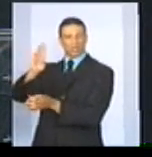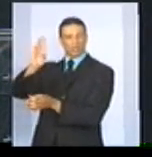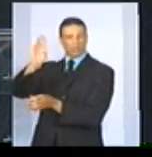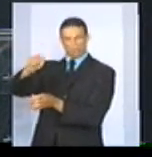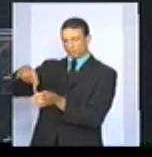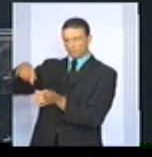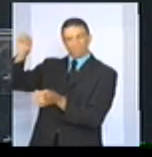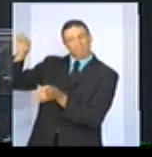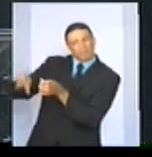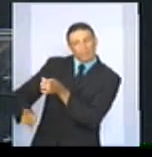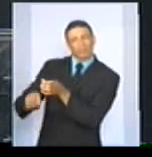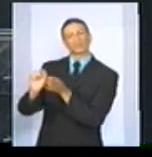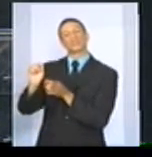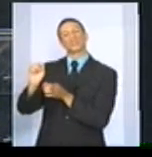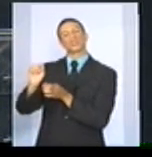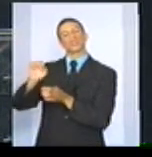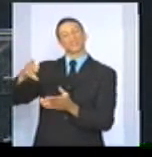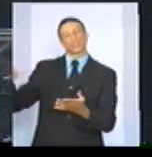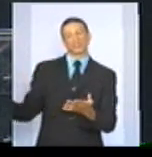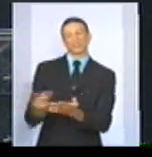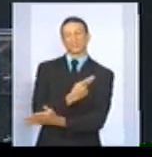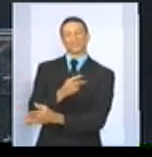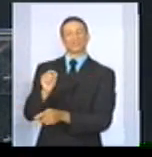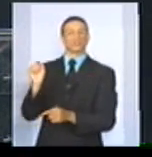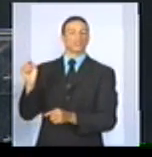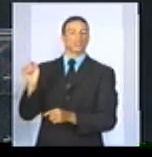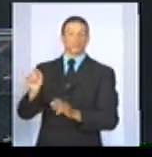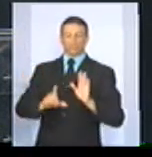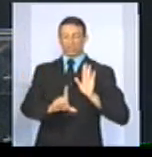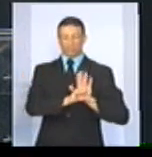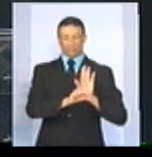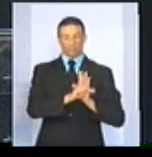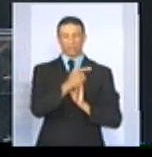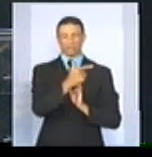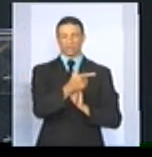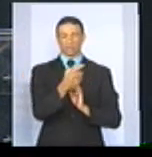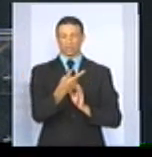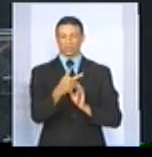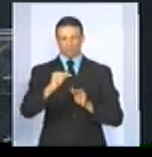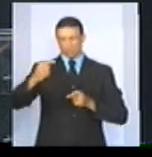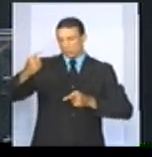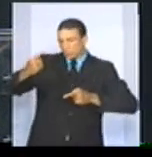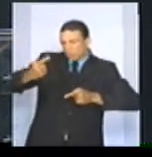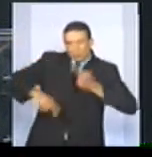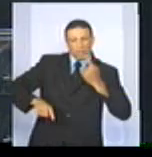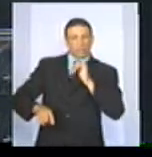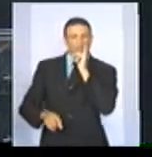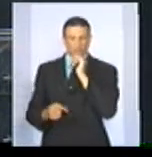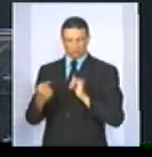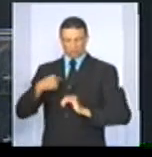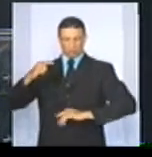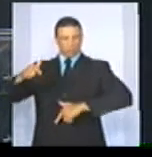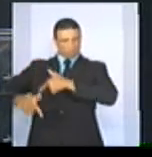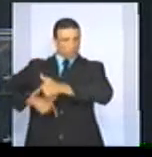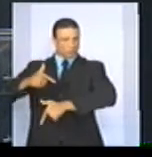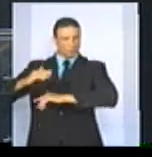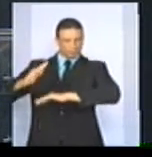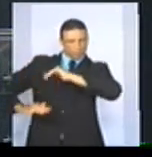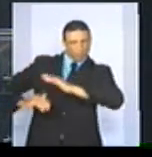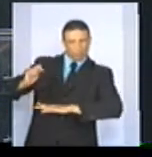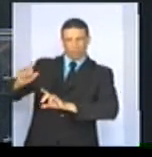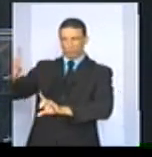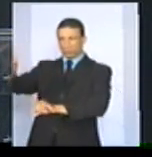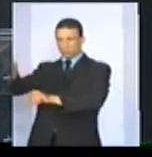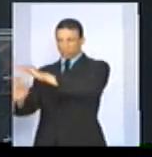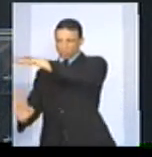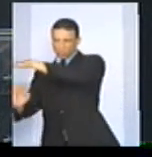Brasil, o fato de que esse mesmo artigo 32 impõe que nós, radiodifusores, entreguemos para as empresas que